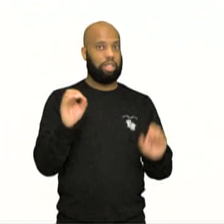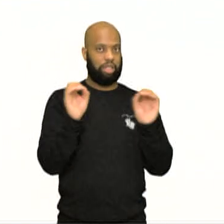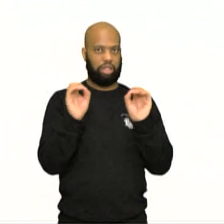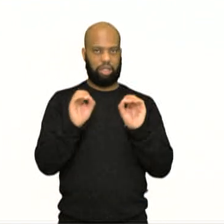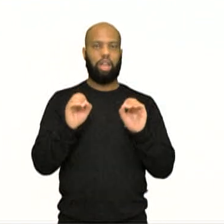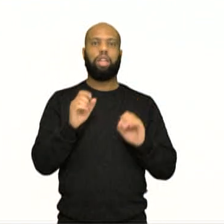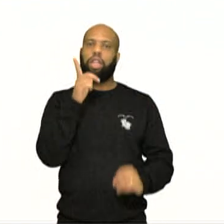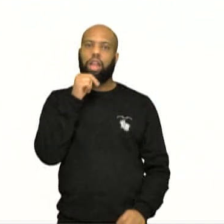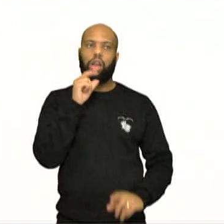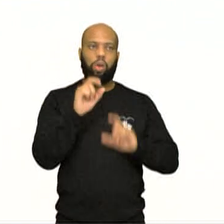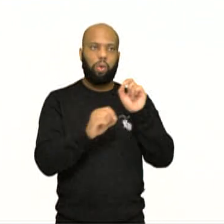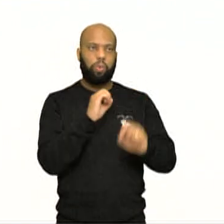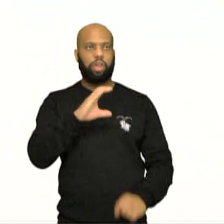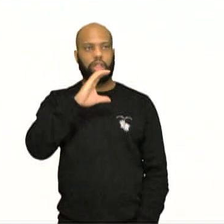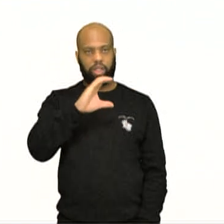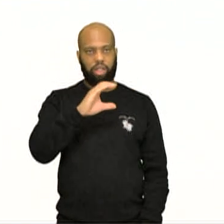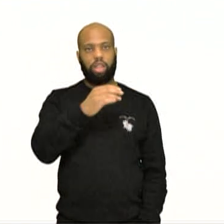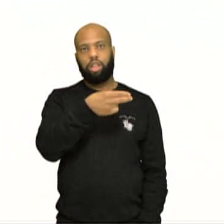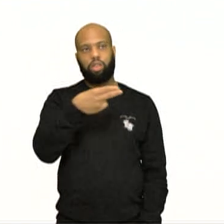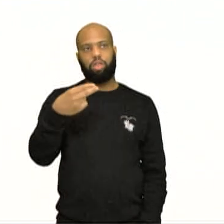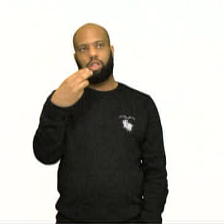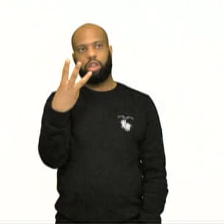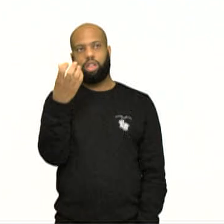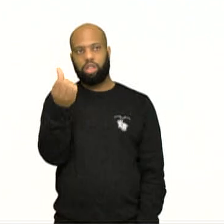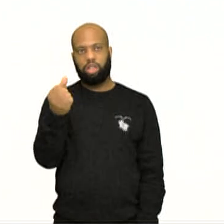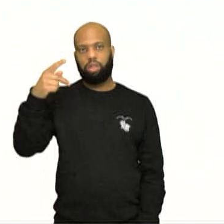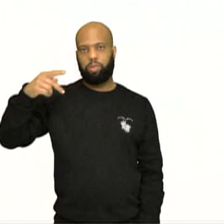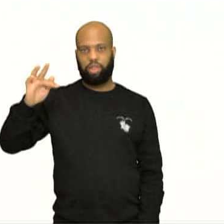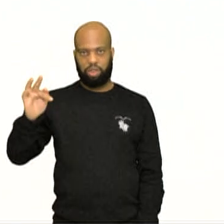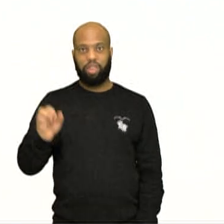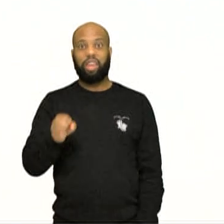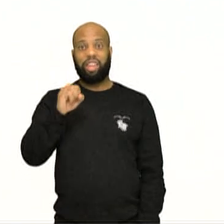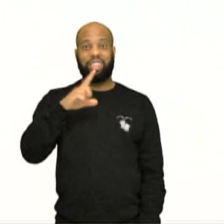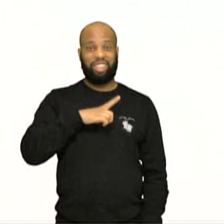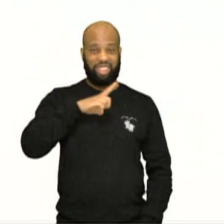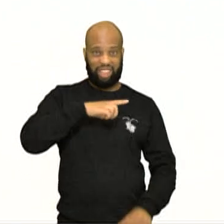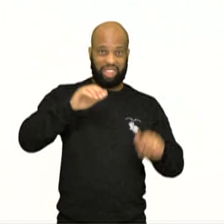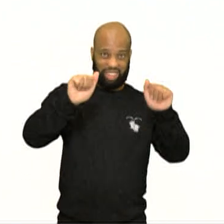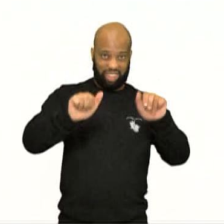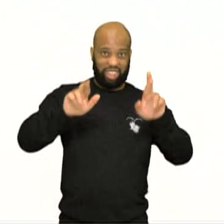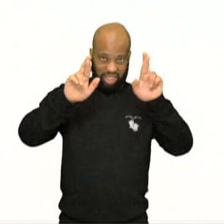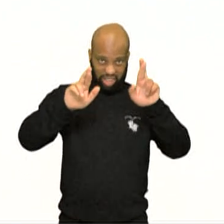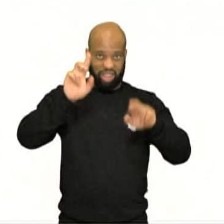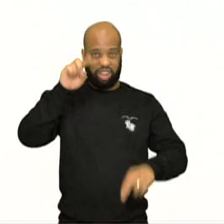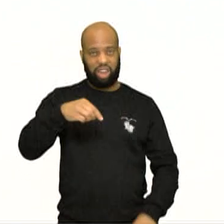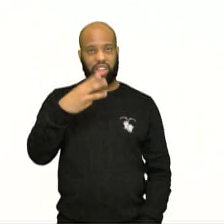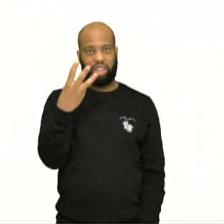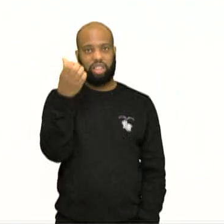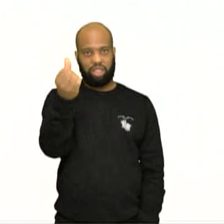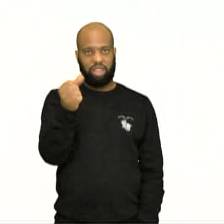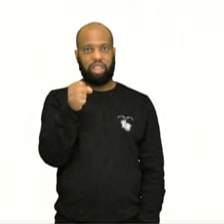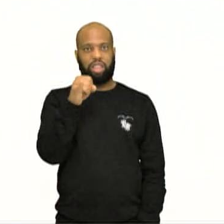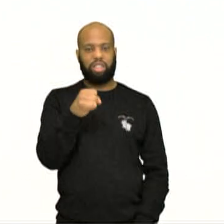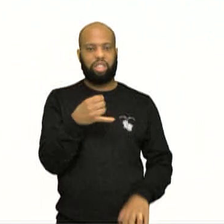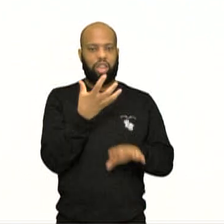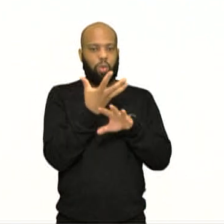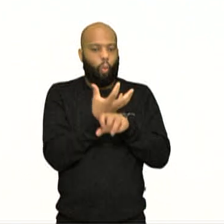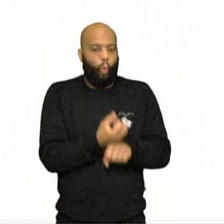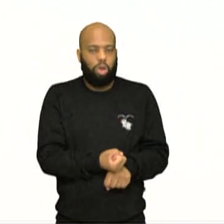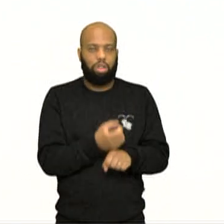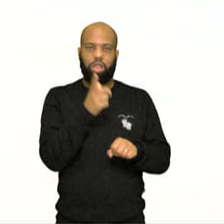água, a sua capacitância é 36 picofarad. Então quando é ar que está preenchendo as duas placas, quando está seco o tanque,